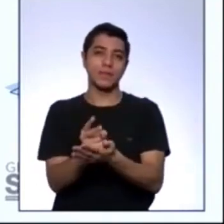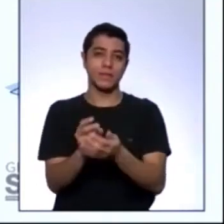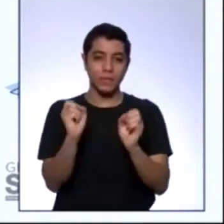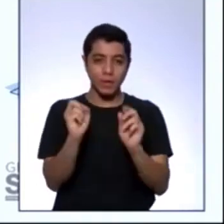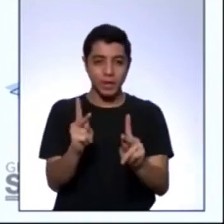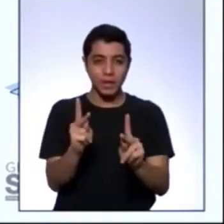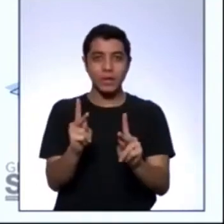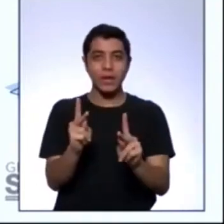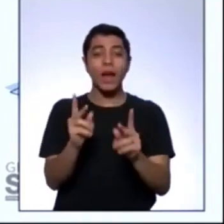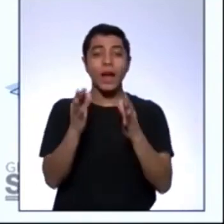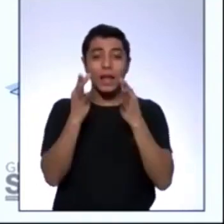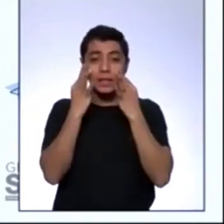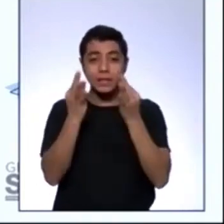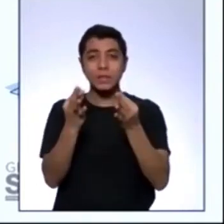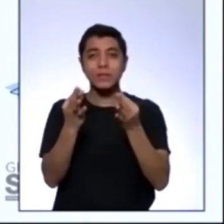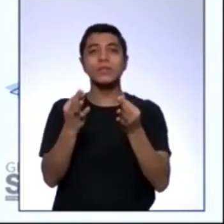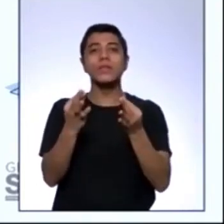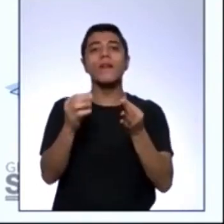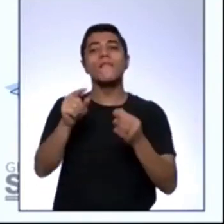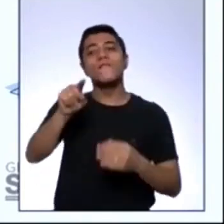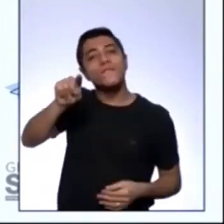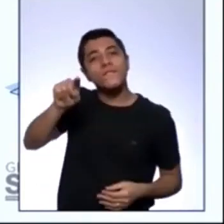casinhas para sua esquerda